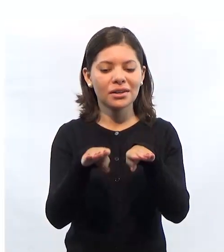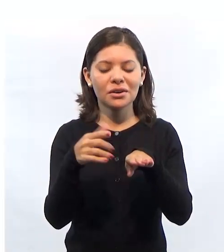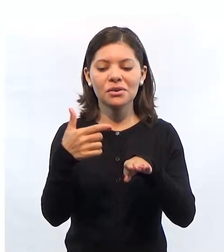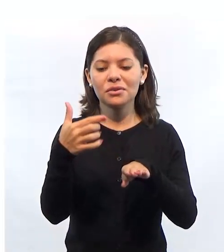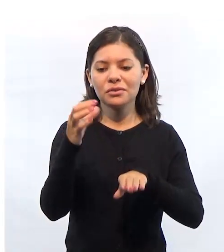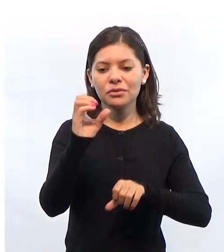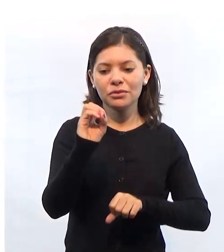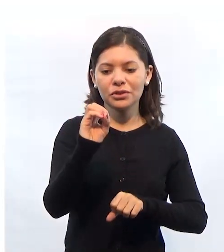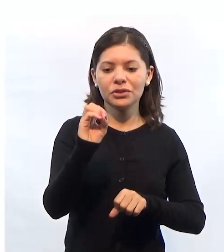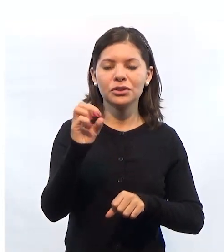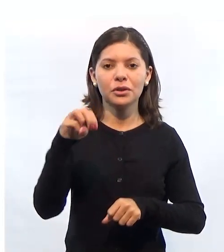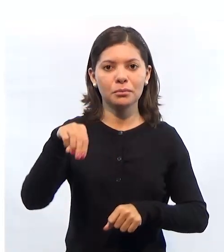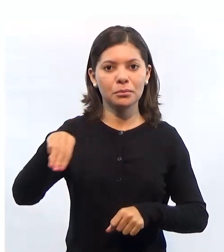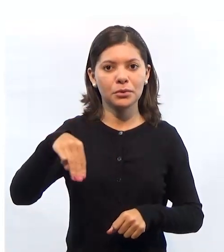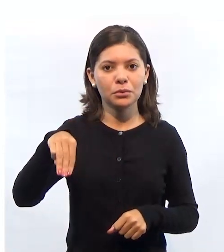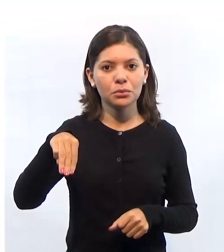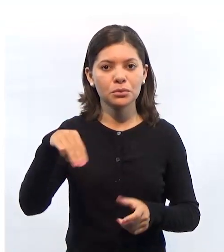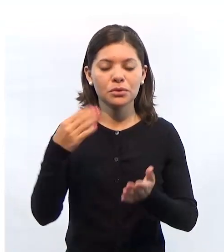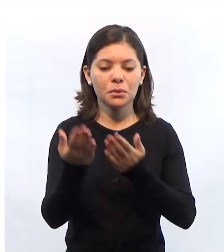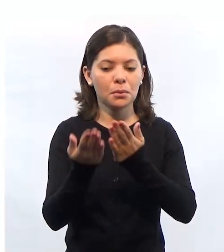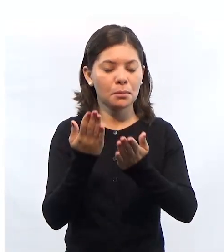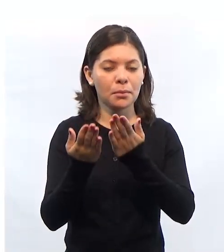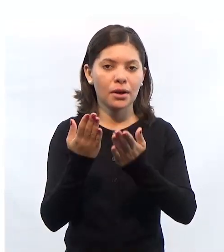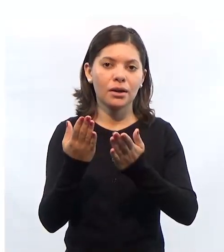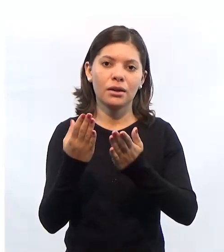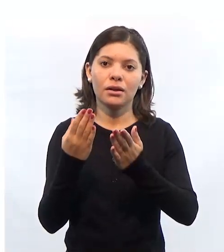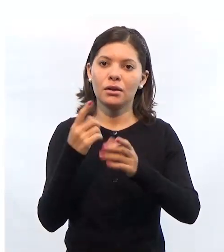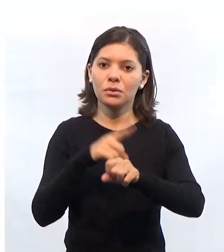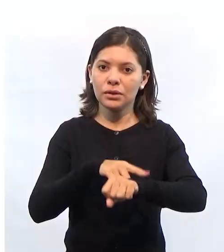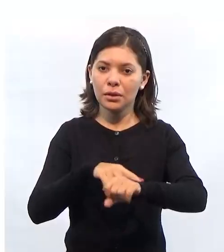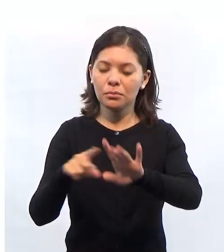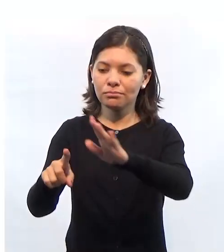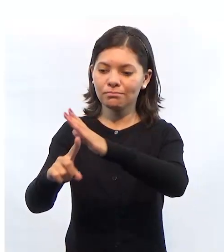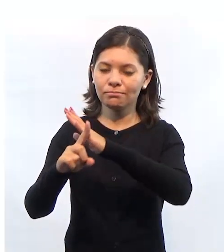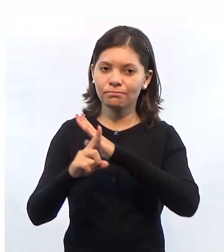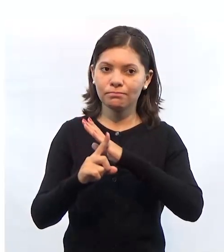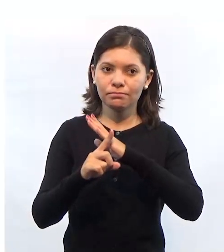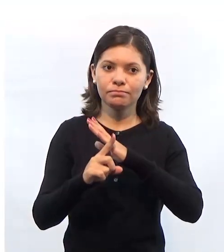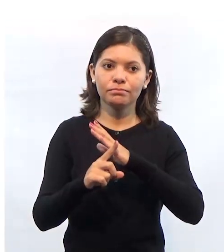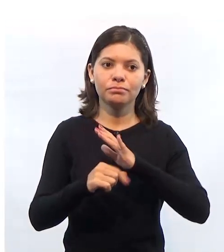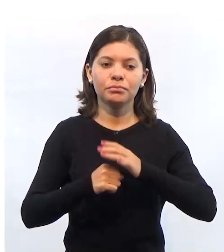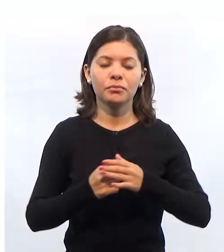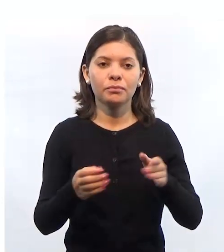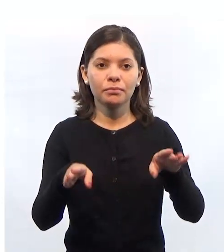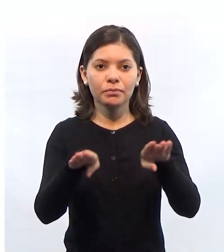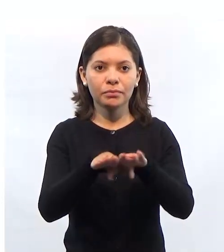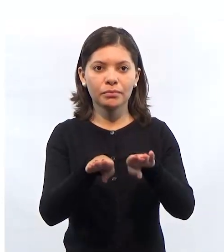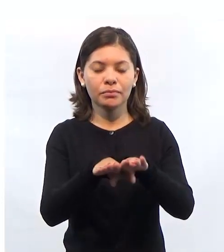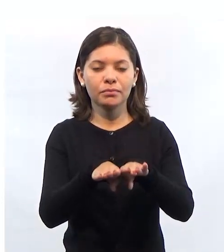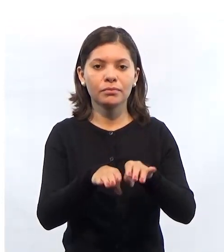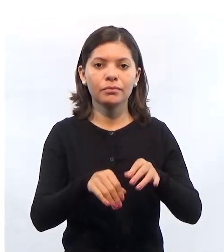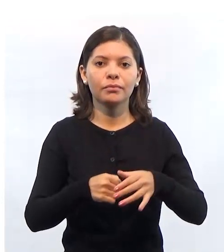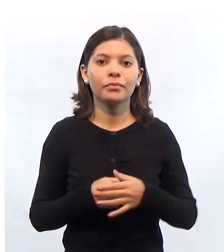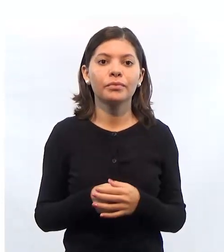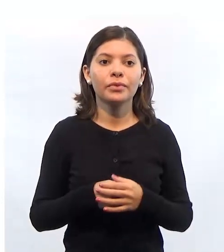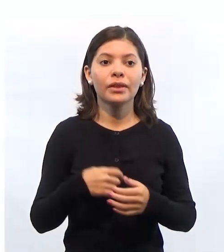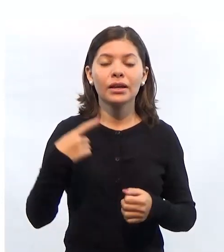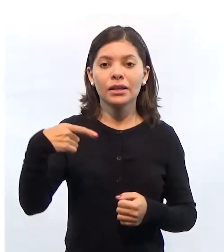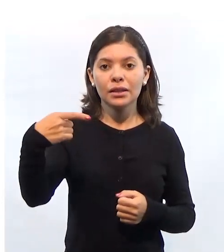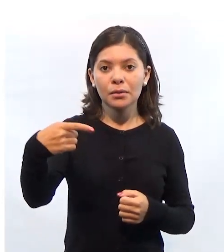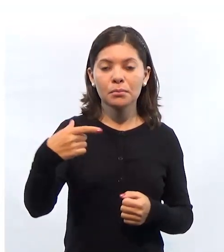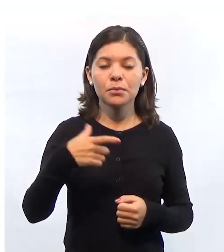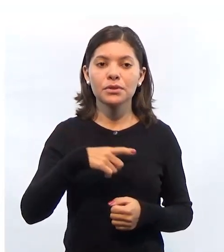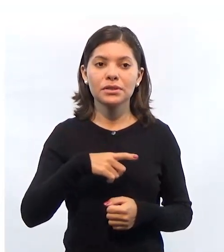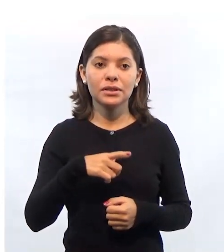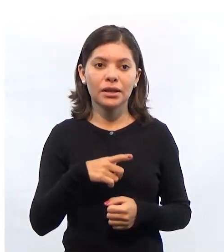e compara agora o tempo que o cliente foi levou para ser atendido com um padrão estabelecido e depois